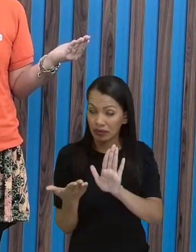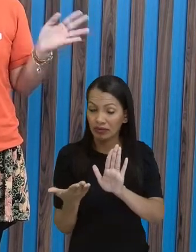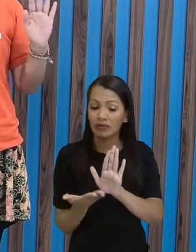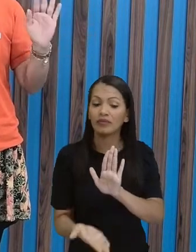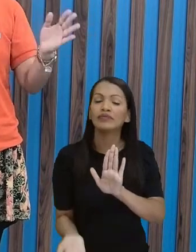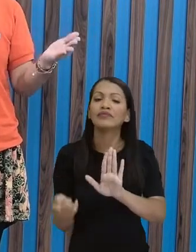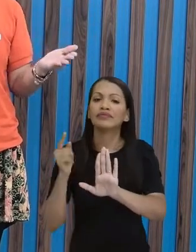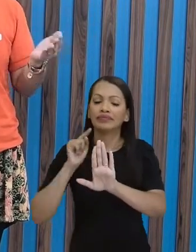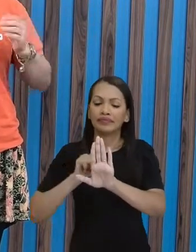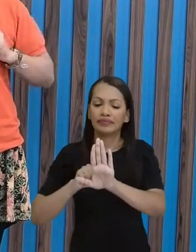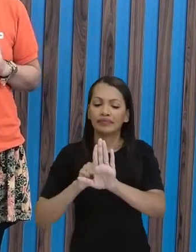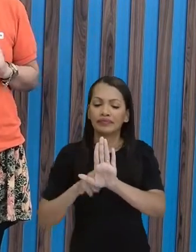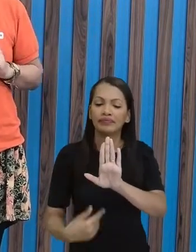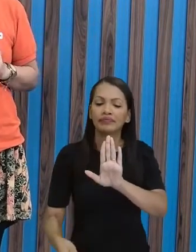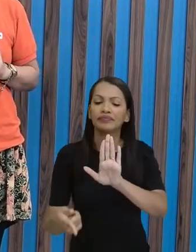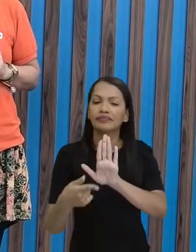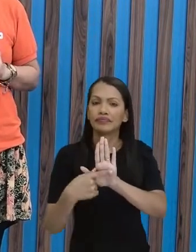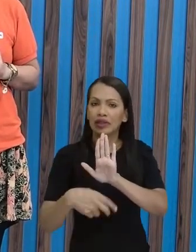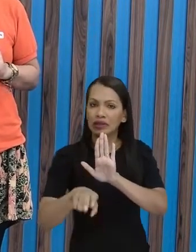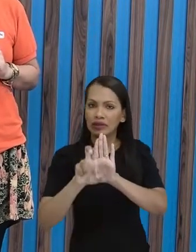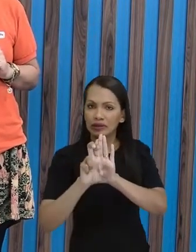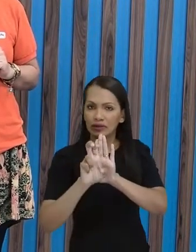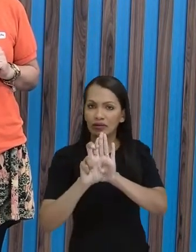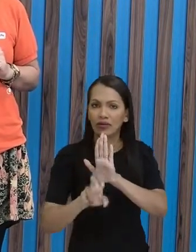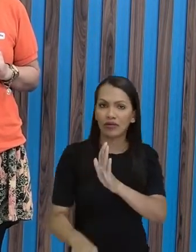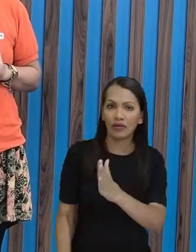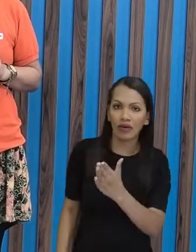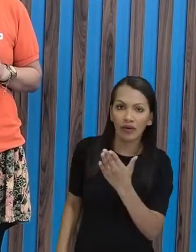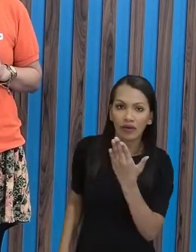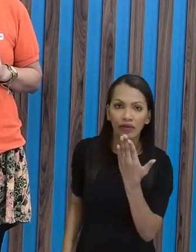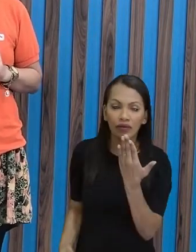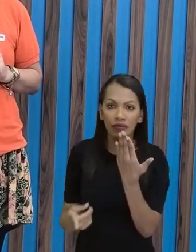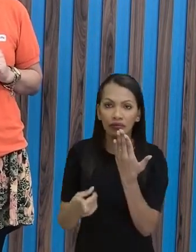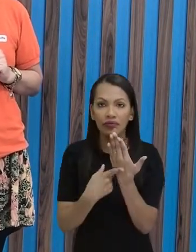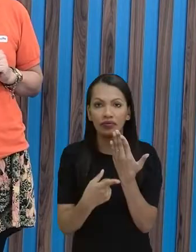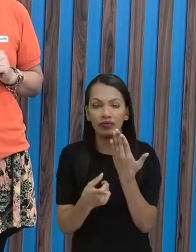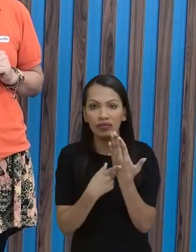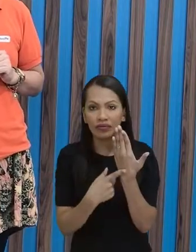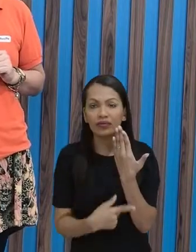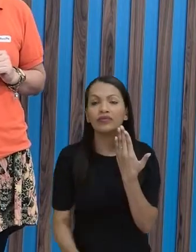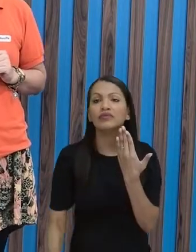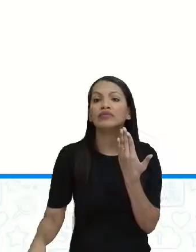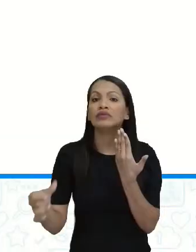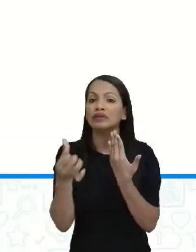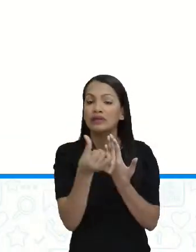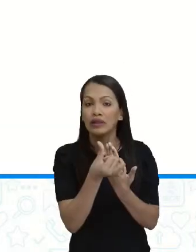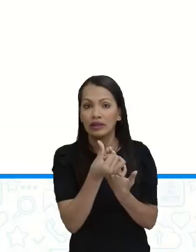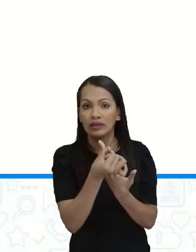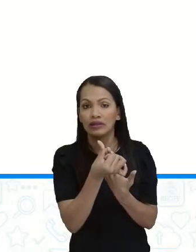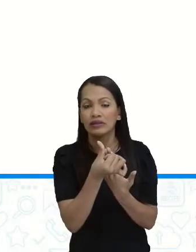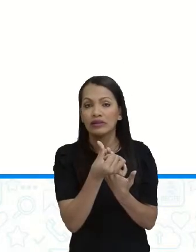página e vamos contar a outra página. Continuando a contagem, 6,